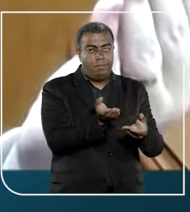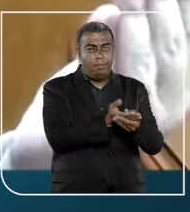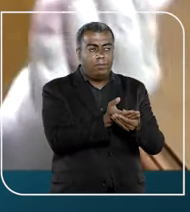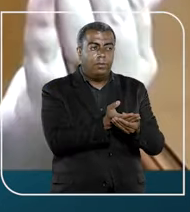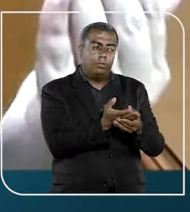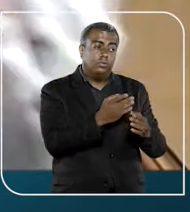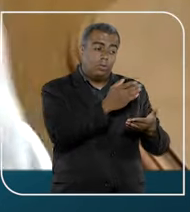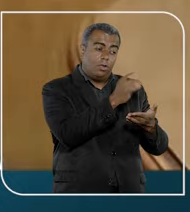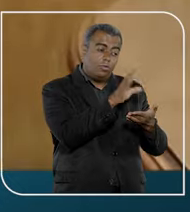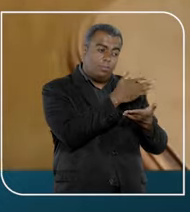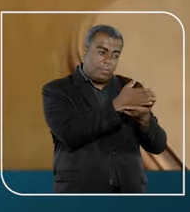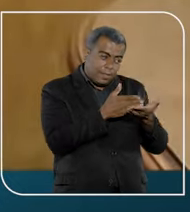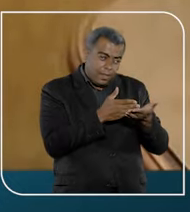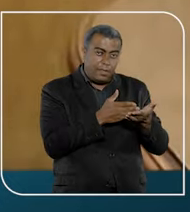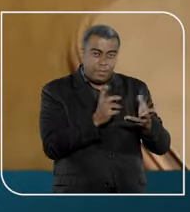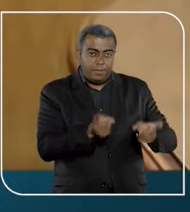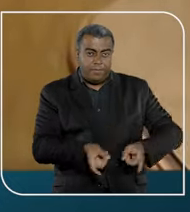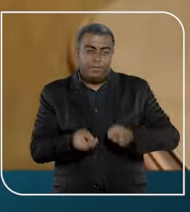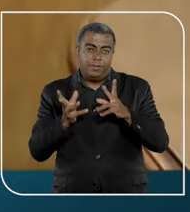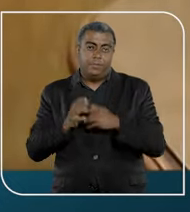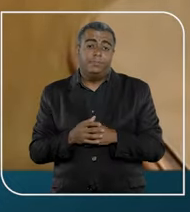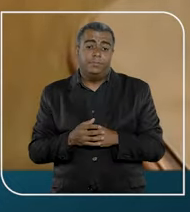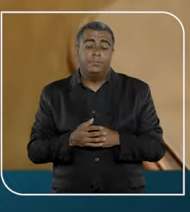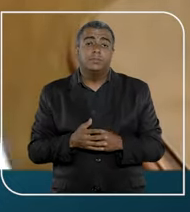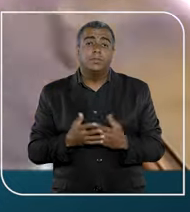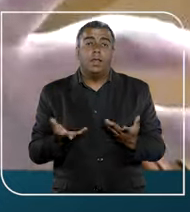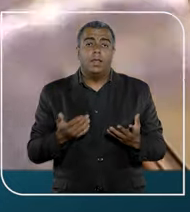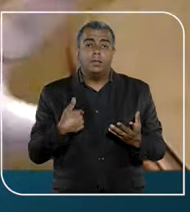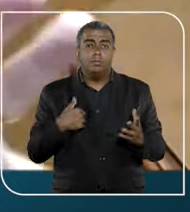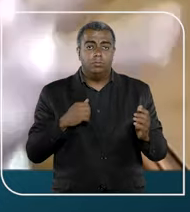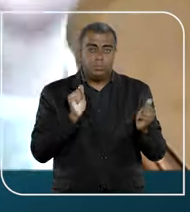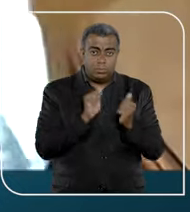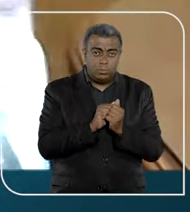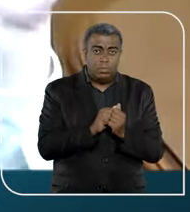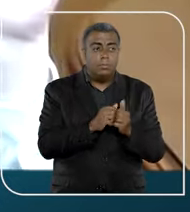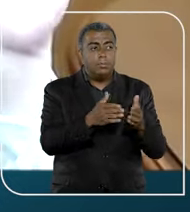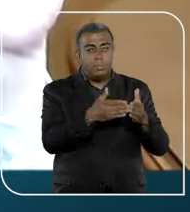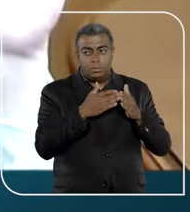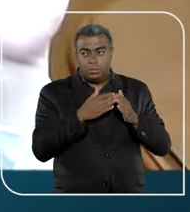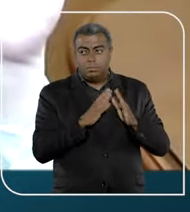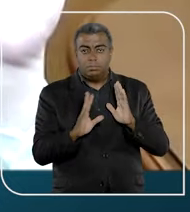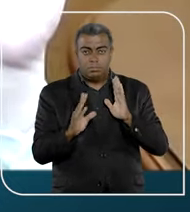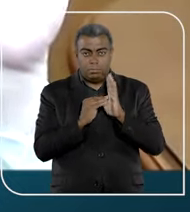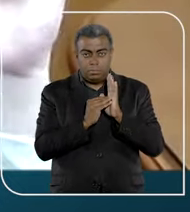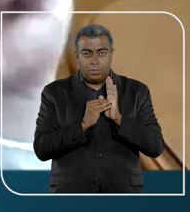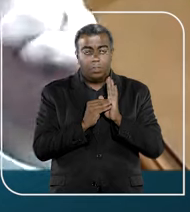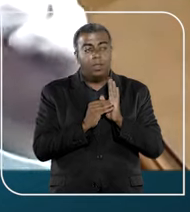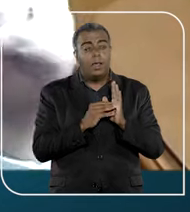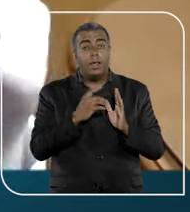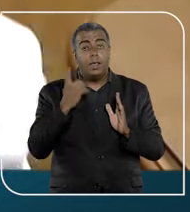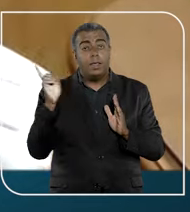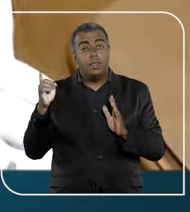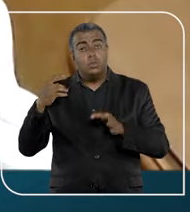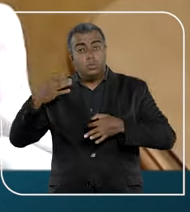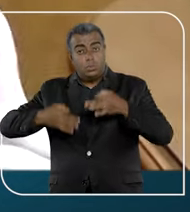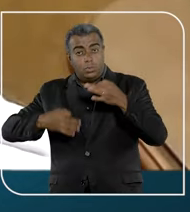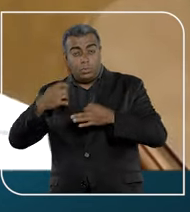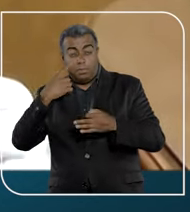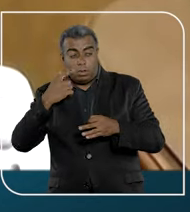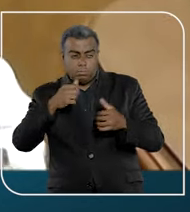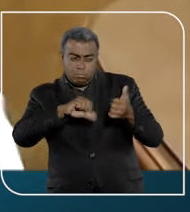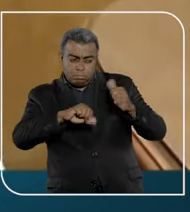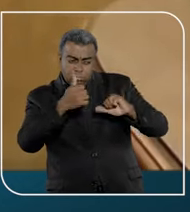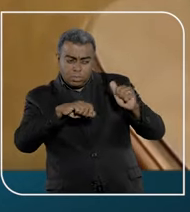certo? Então, vou pensar o seguinte: penhorei, juntei a matrícula e pedi a penhora. Aí o juiz